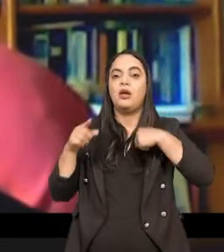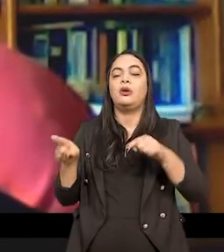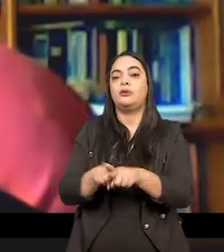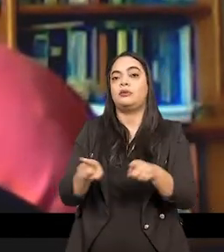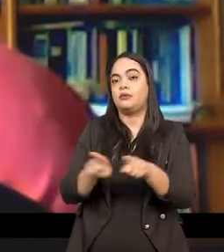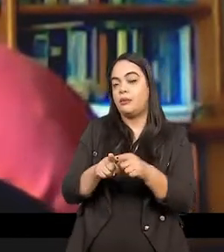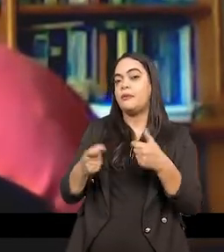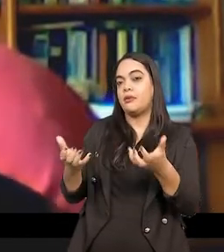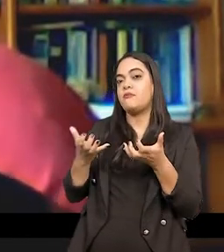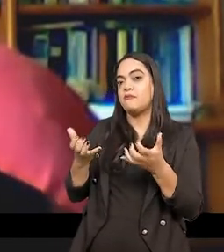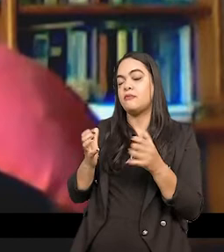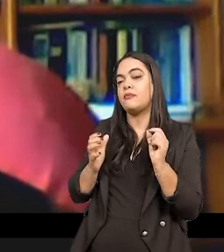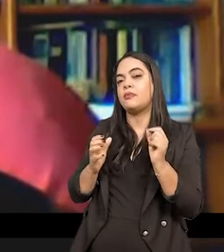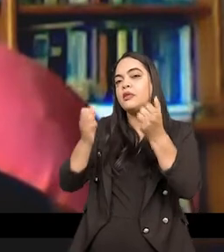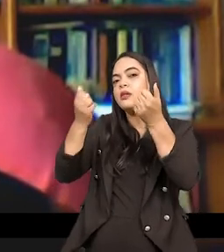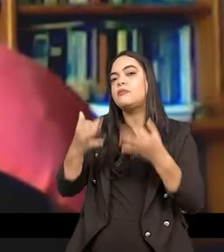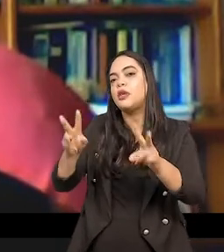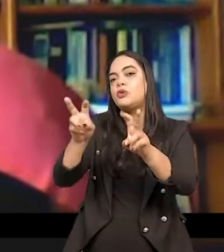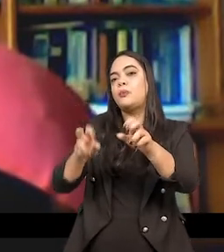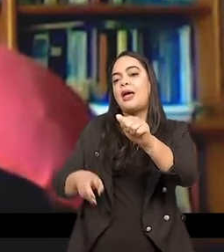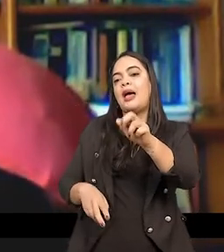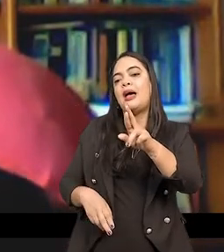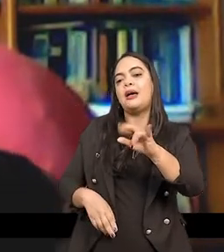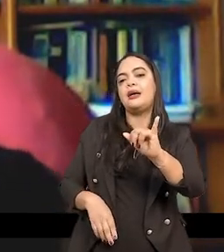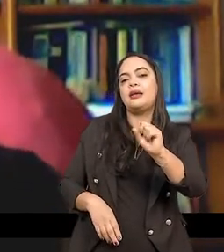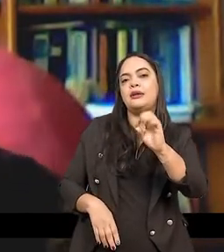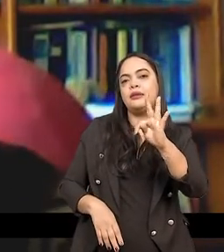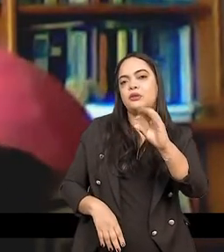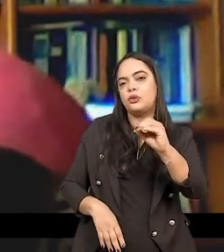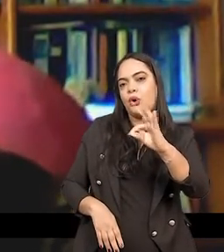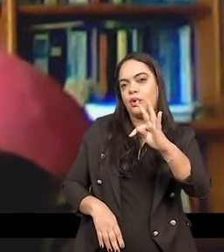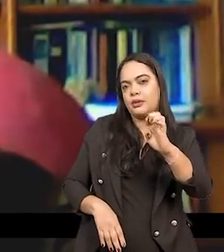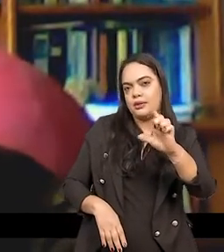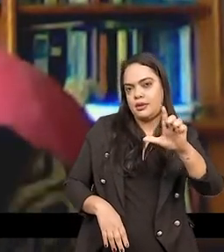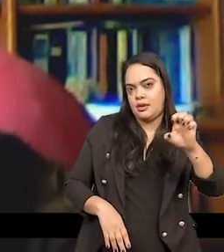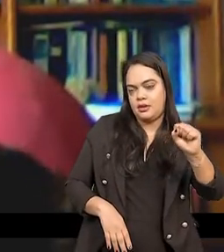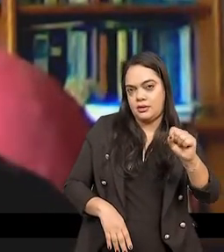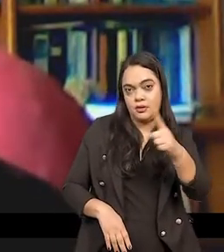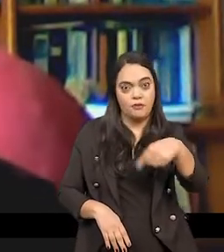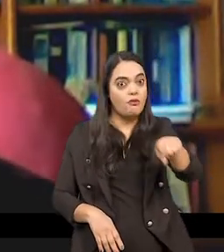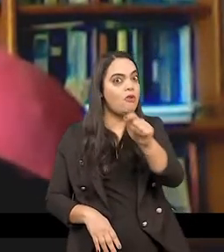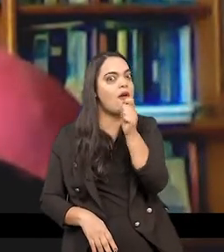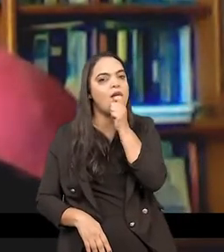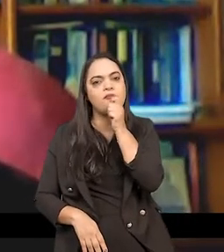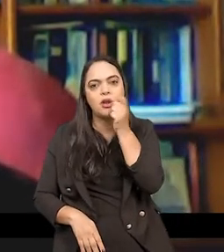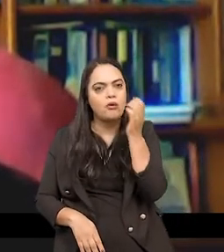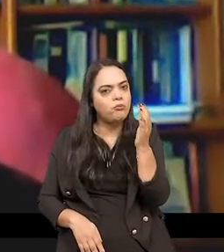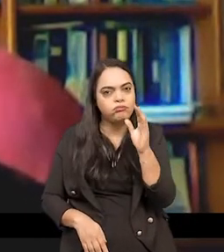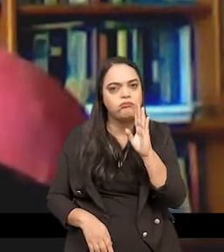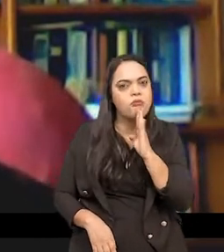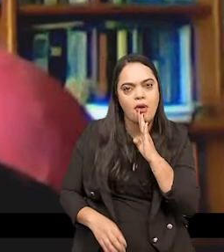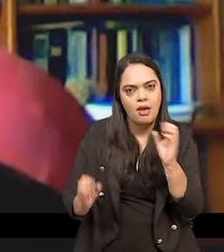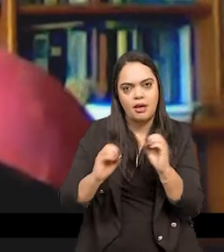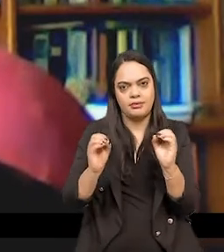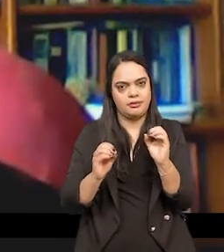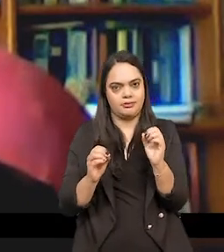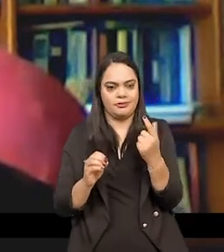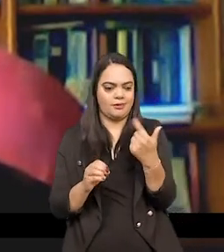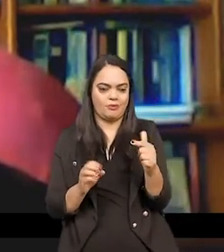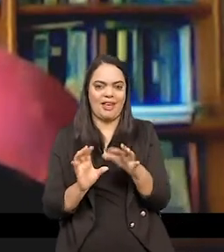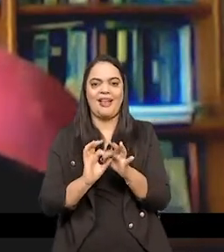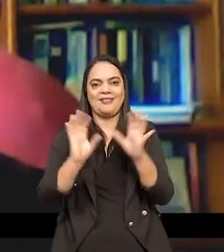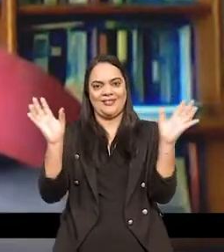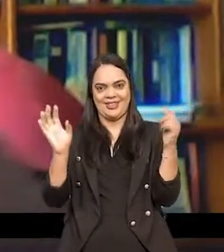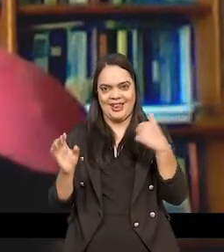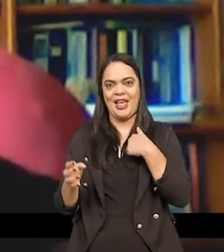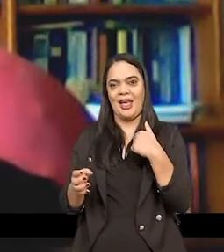Aristóteles, numa obra que eu tenho certeza que vocês não conhecem, porque essa obra não está disponível. Eu sempre ofereço o meu